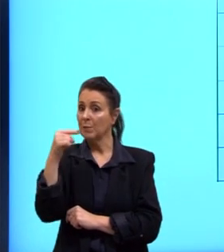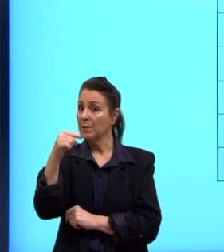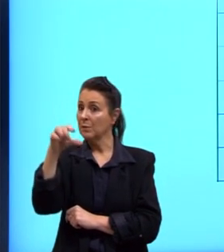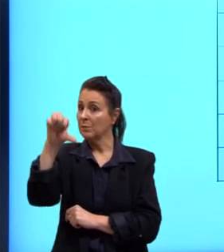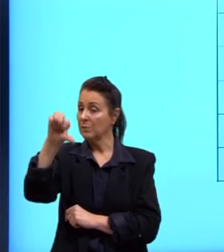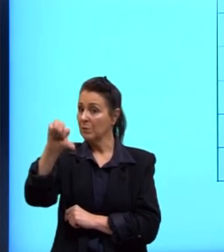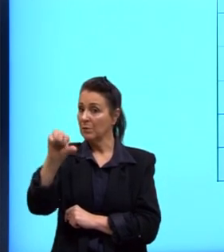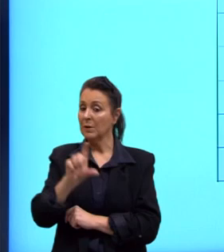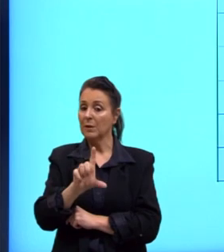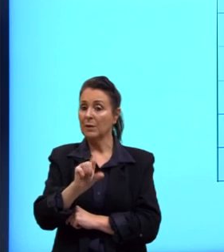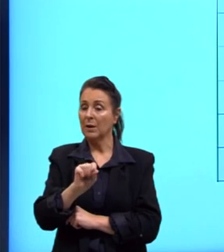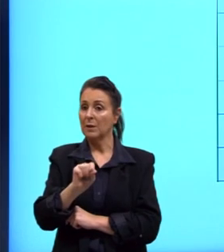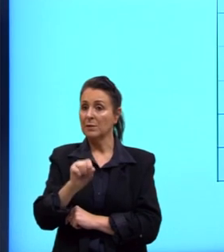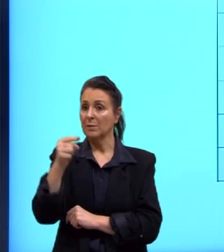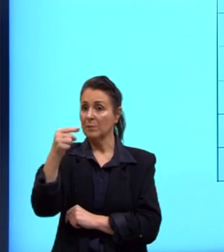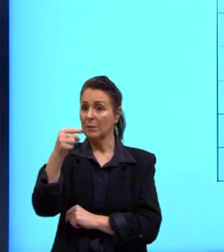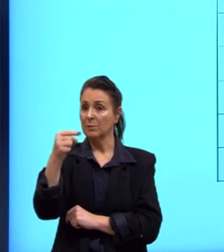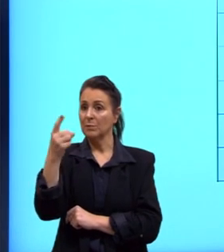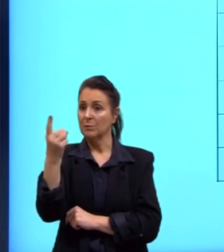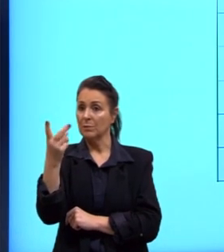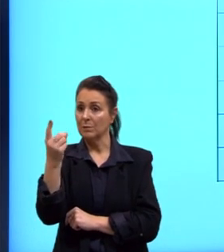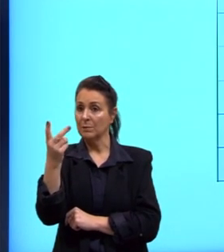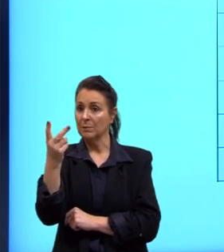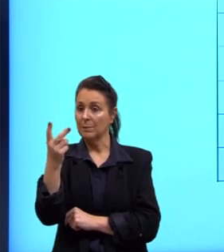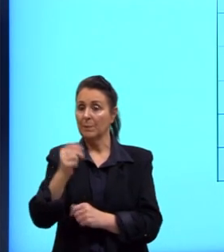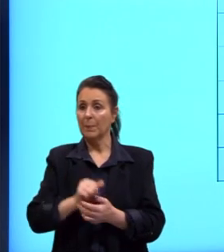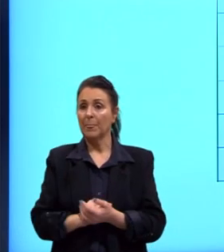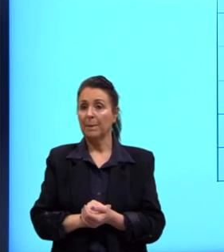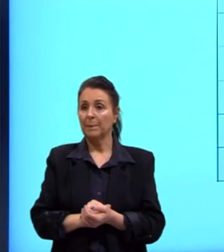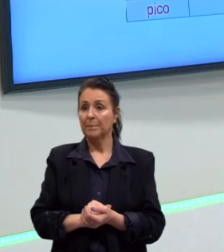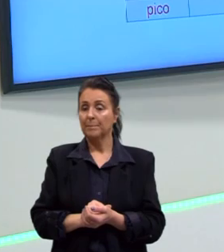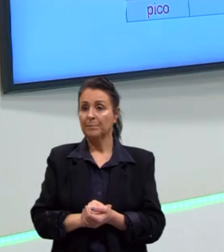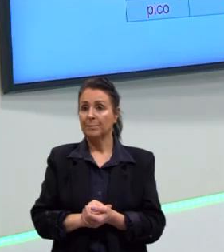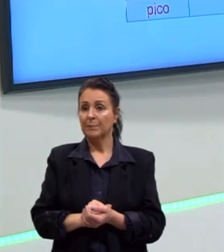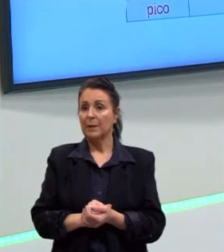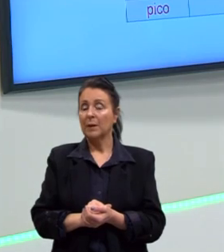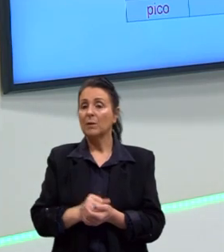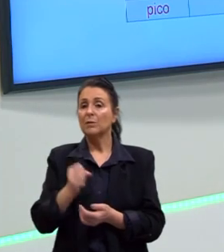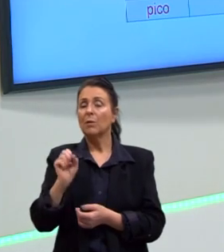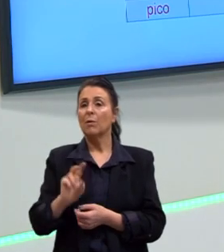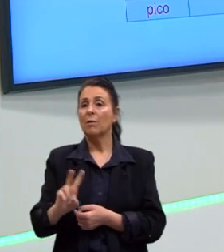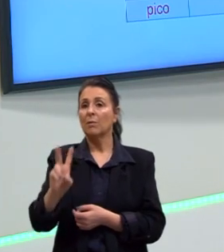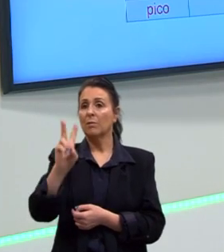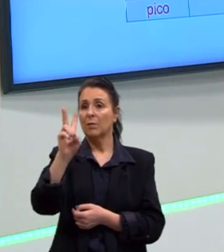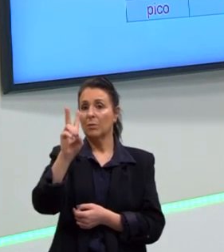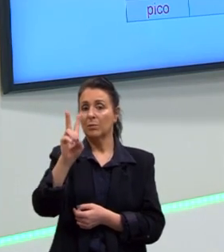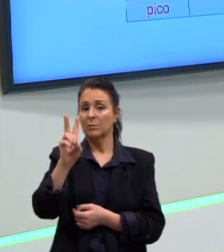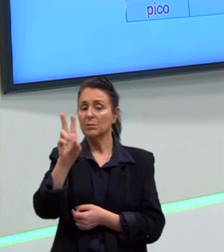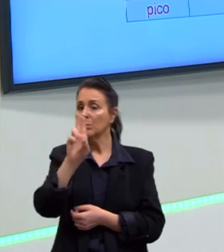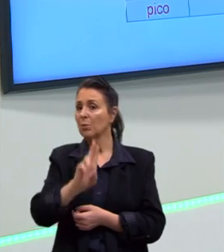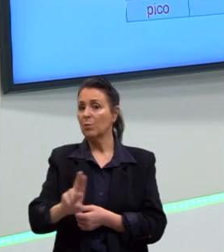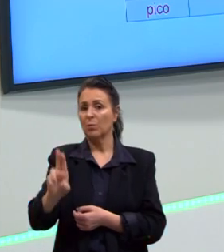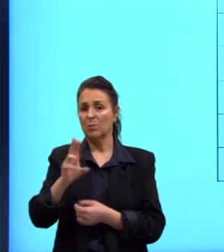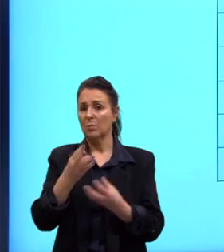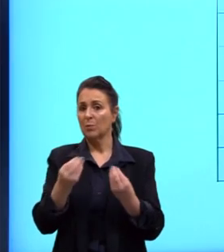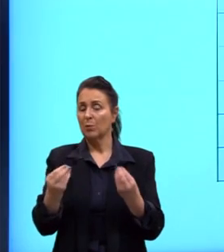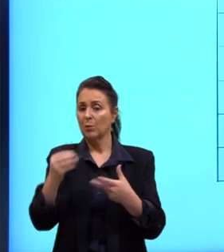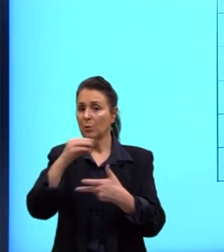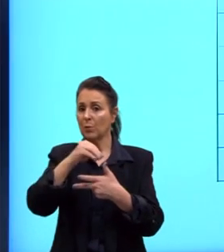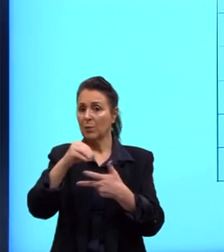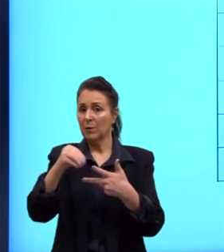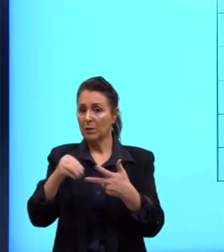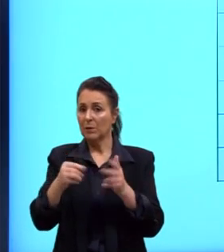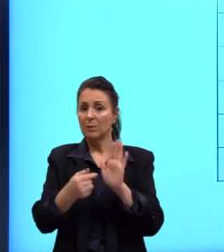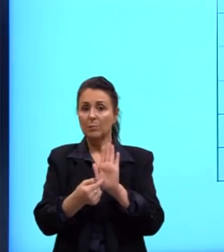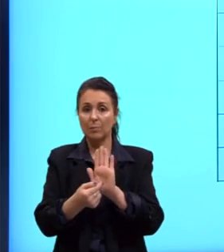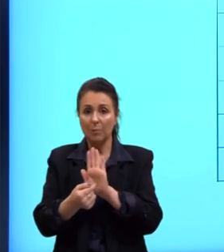pico 10 elevado a menos 12 né E claro gente é quando são valores assim não estão com alguns o Enem ele